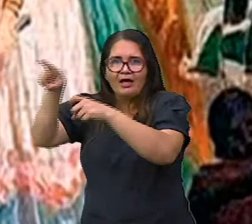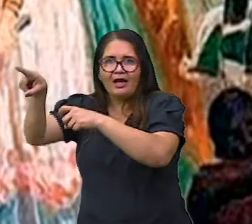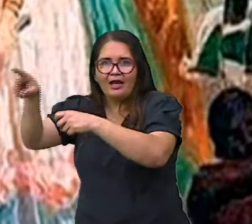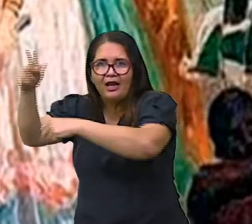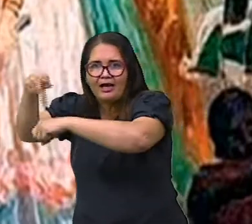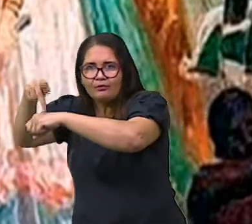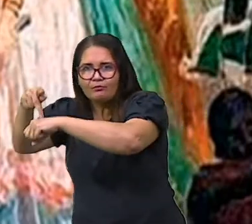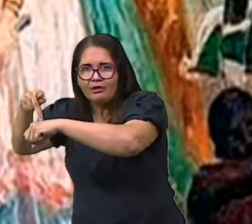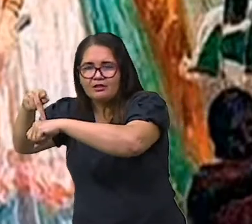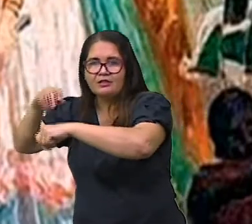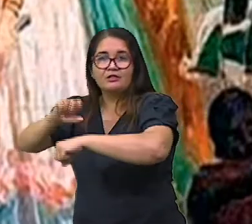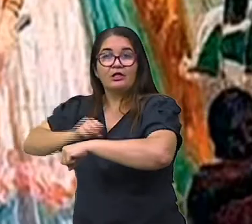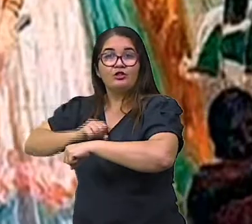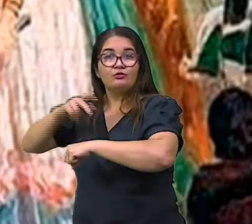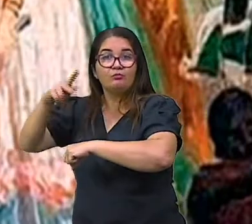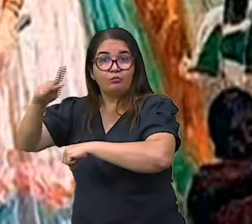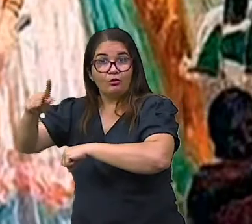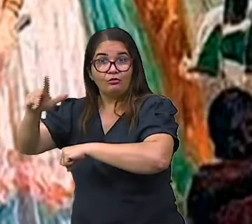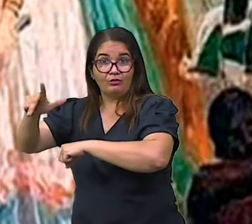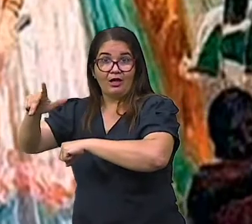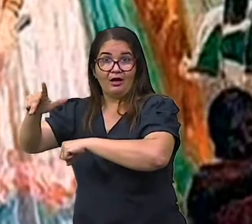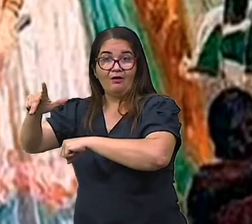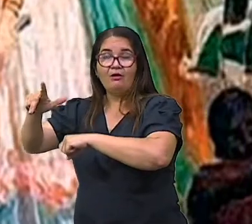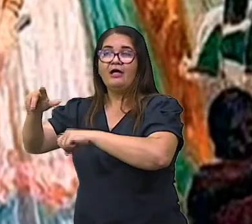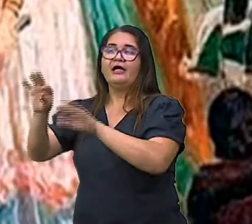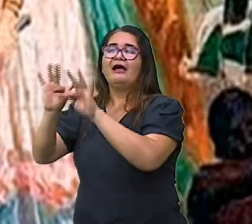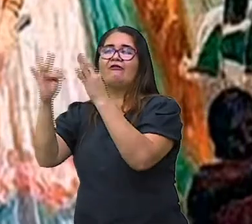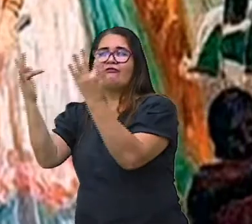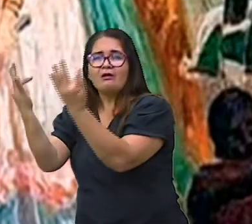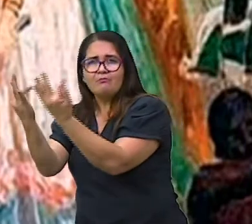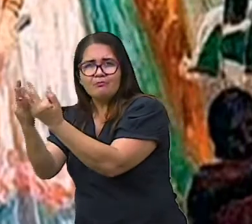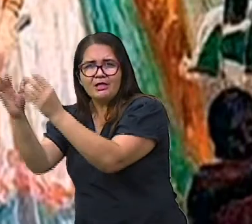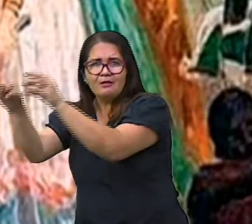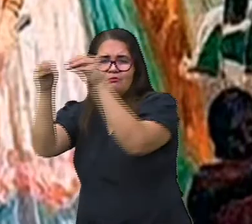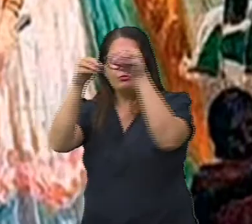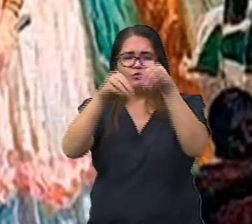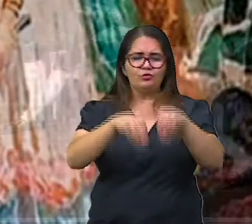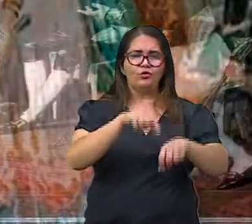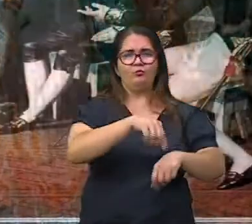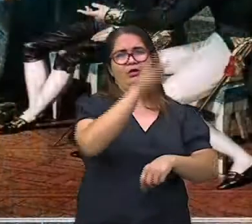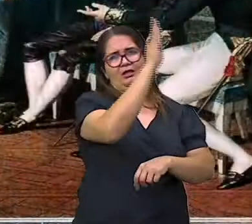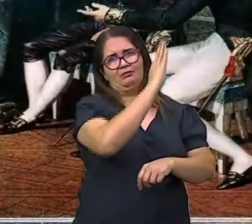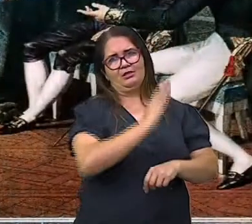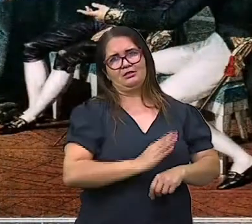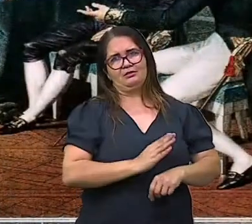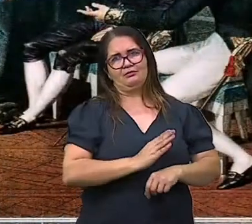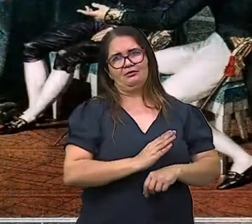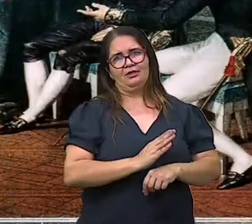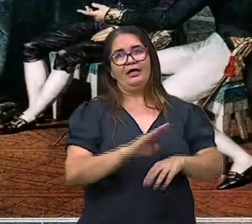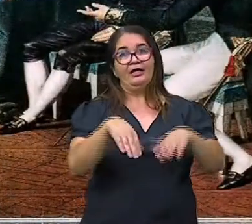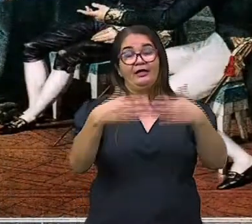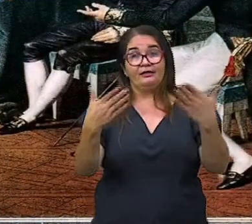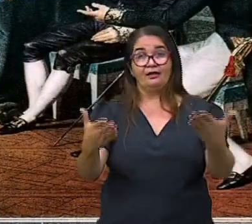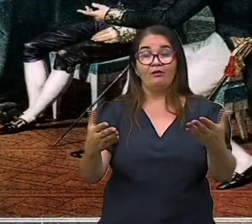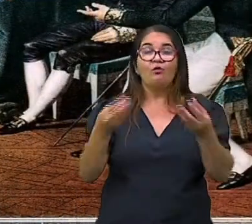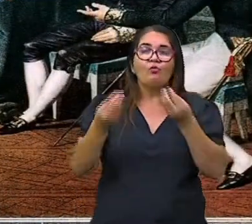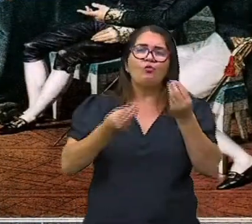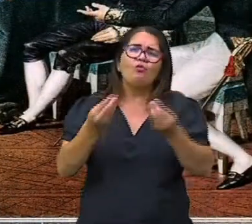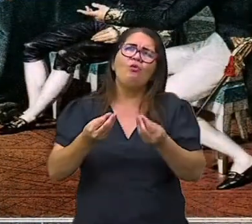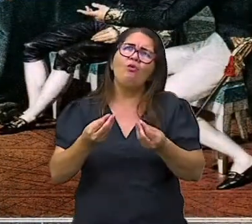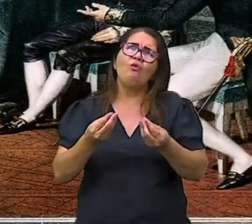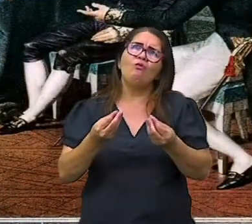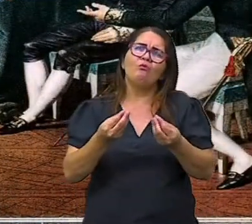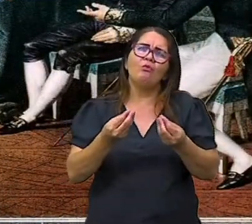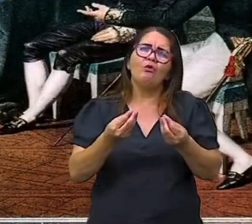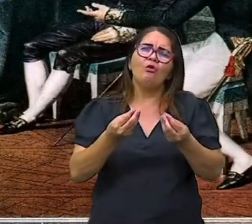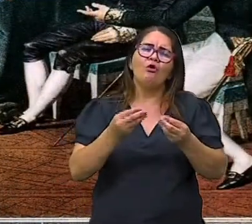antecipar a nossa independência. Apesar disso, o ponto de partida para a independência do Brasil ocorreu apenas